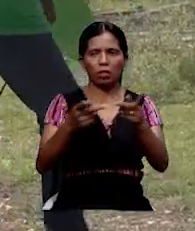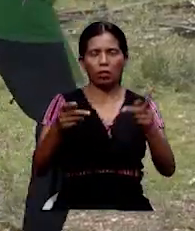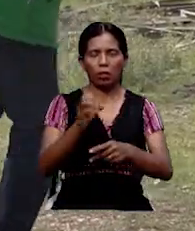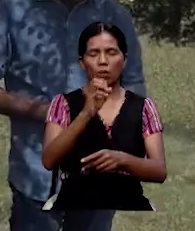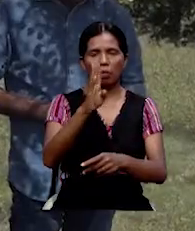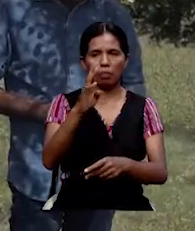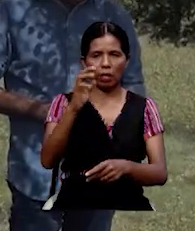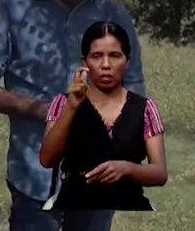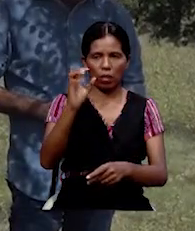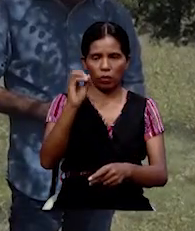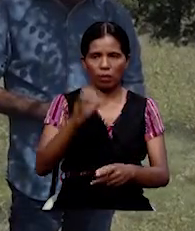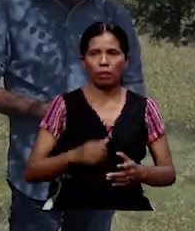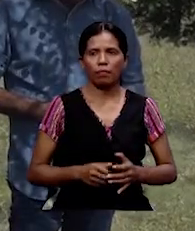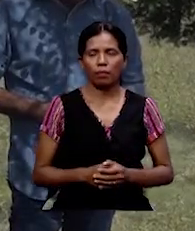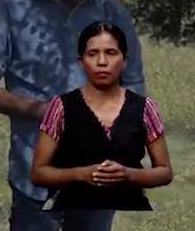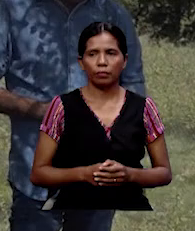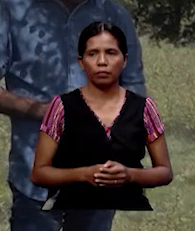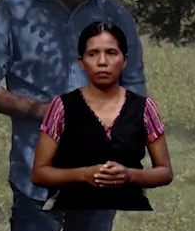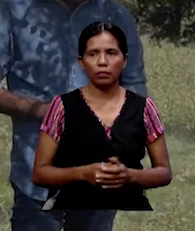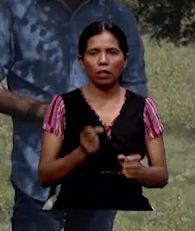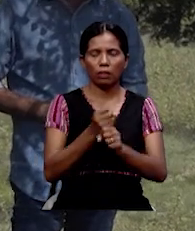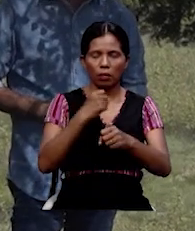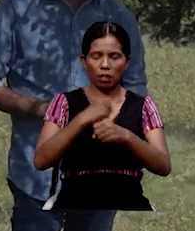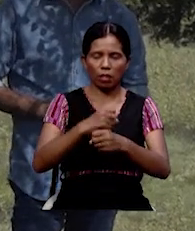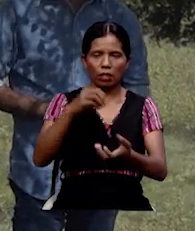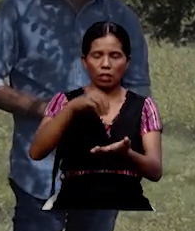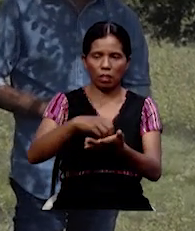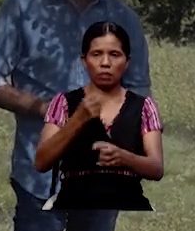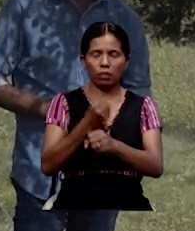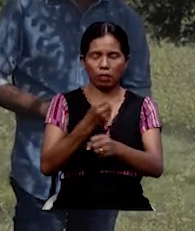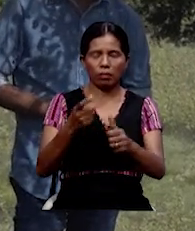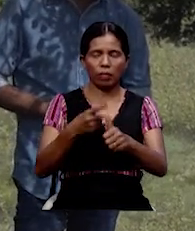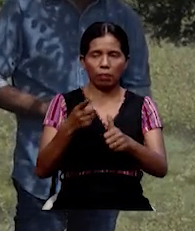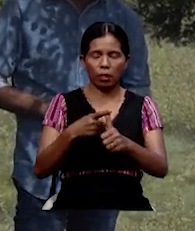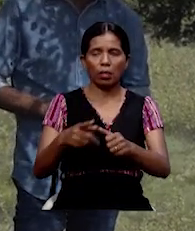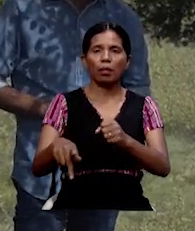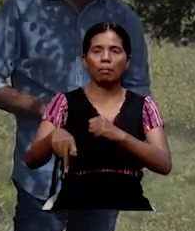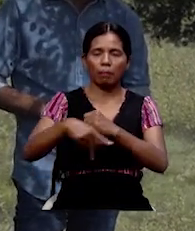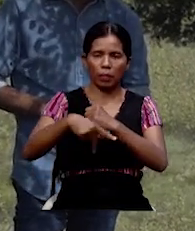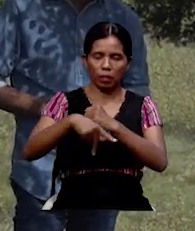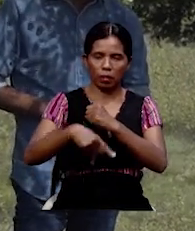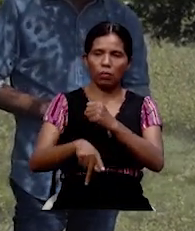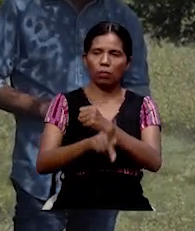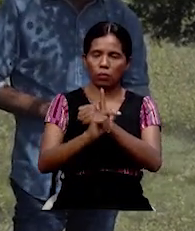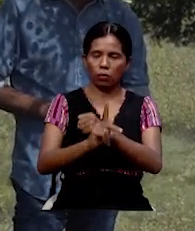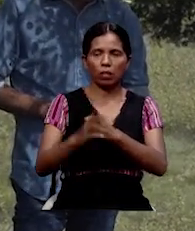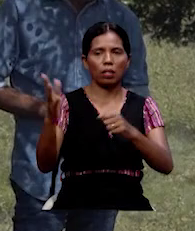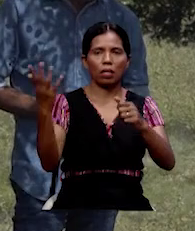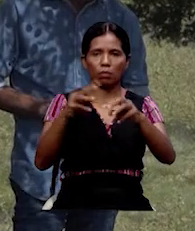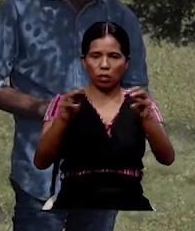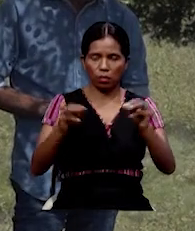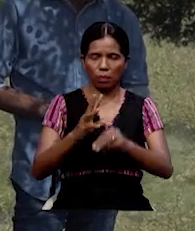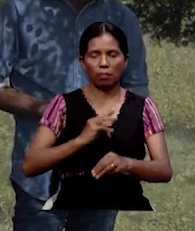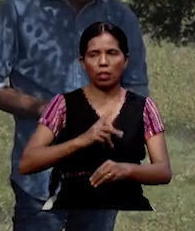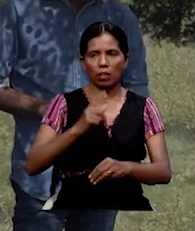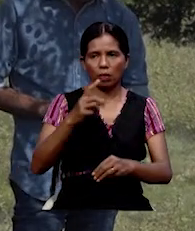Rasi. Construção, lançamento, fato de arrolo Partido Kuntu, sede e município Manatutu,